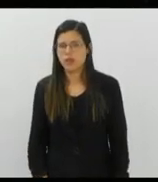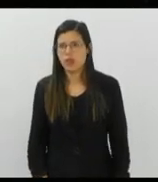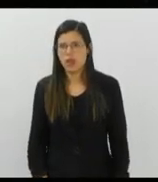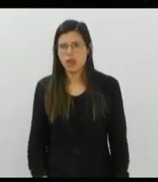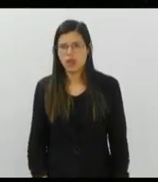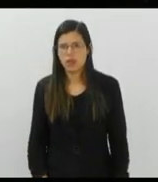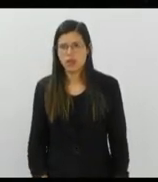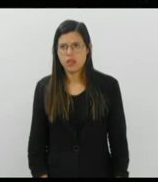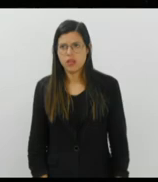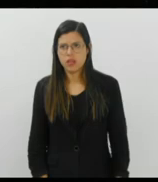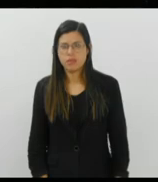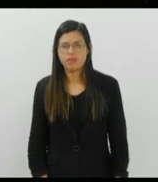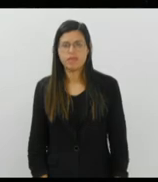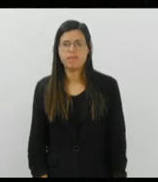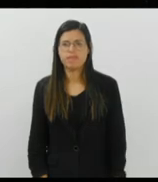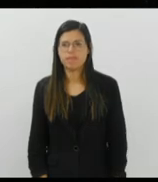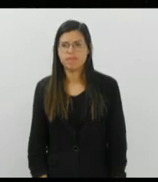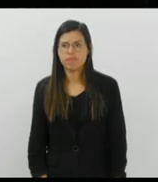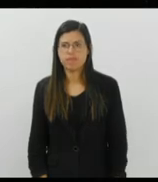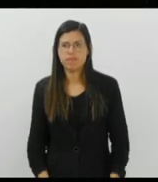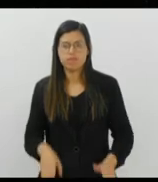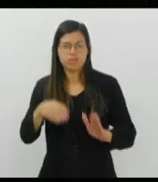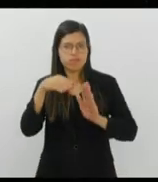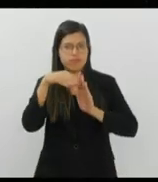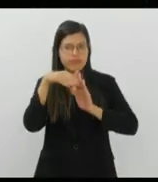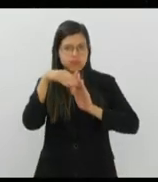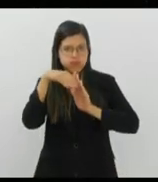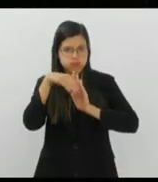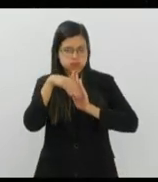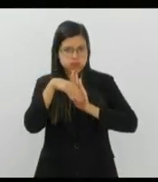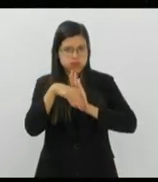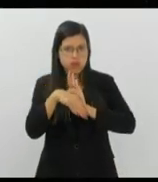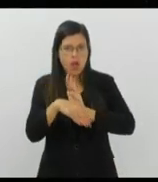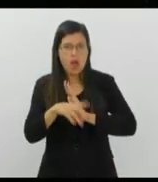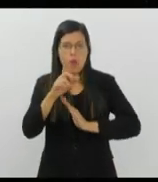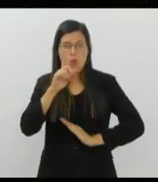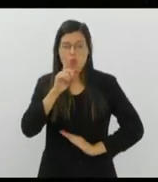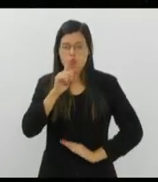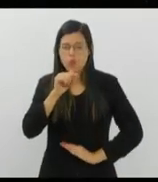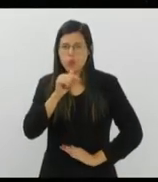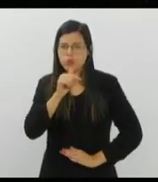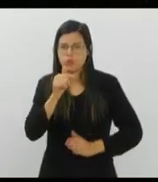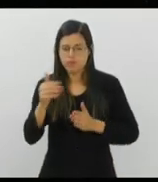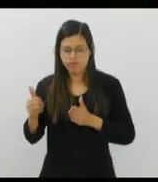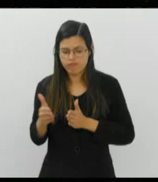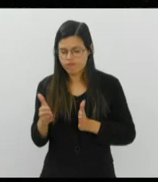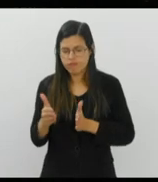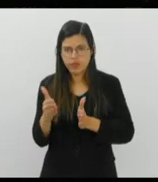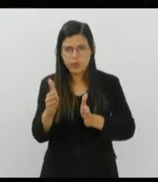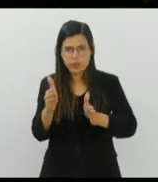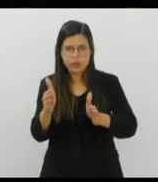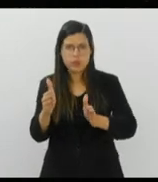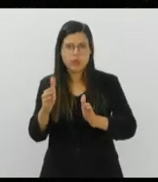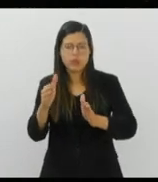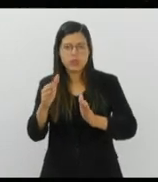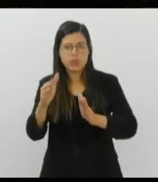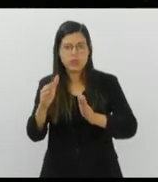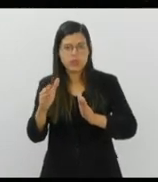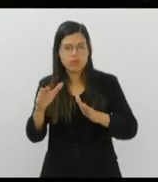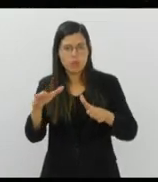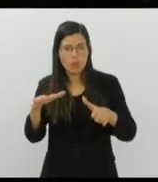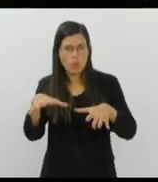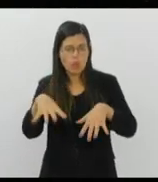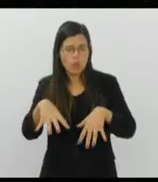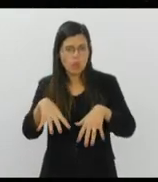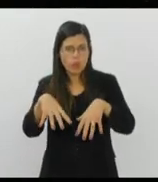uma queda brutal dos níveis dos rios que demandam